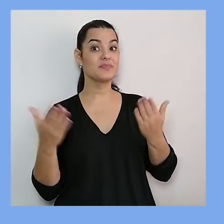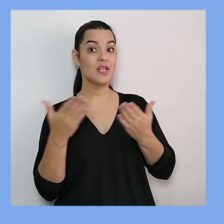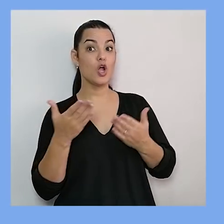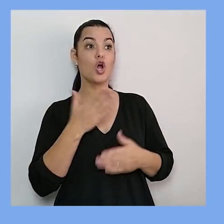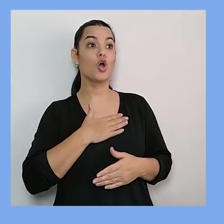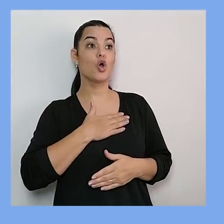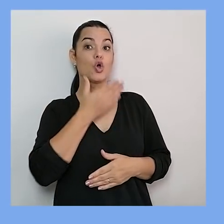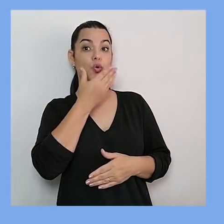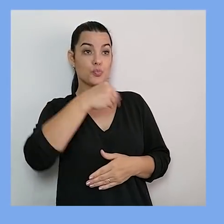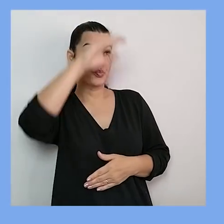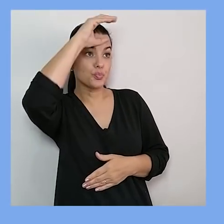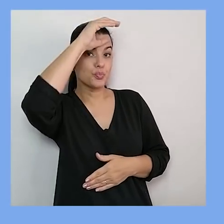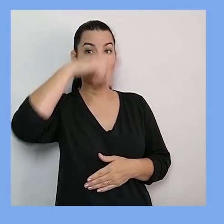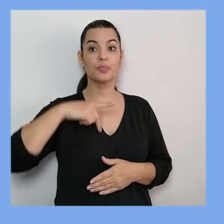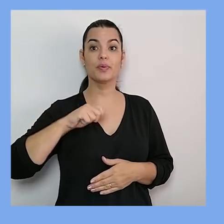Agora, tio